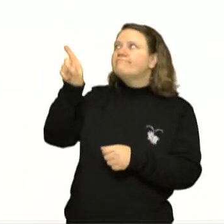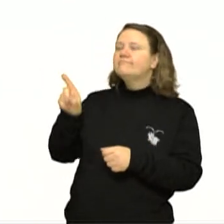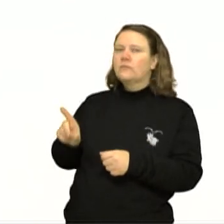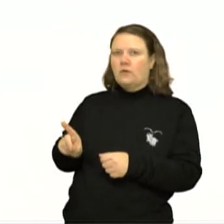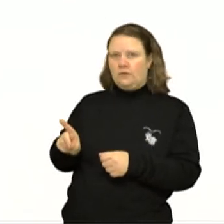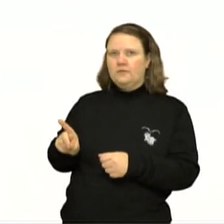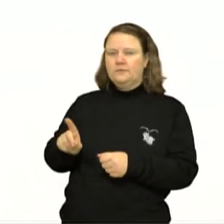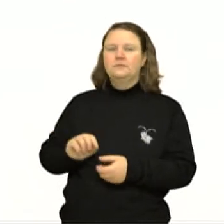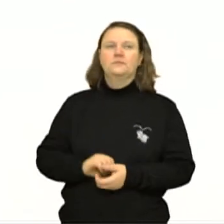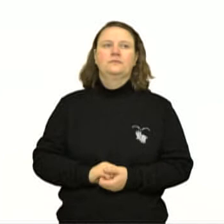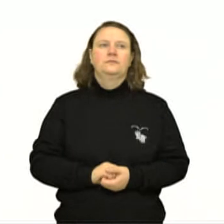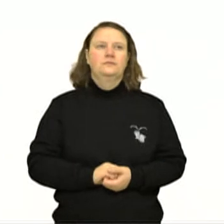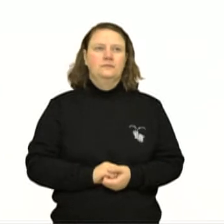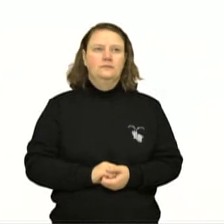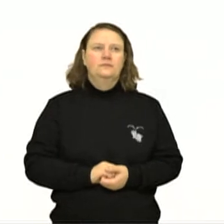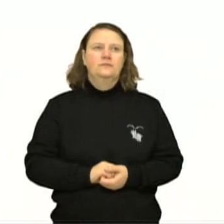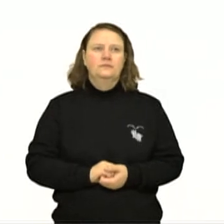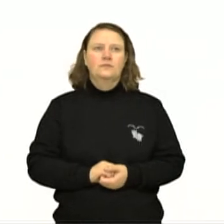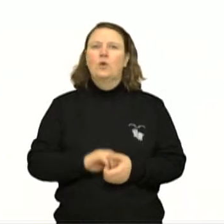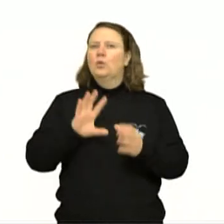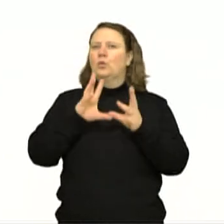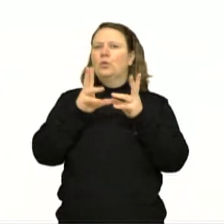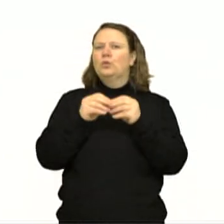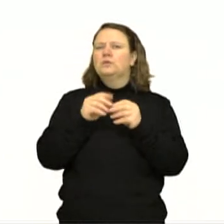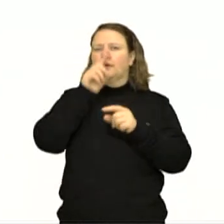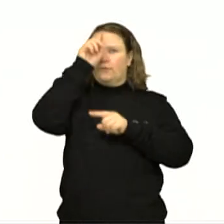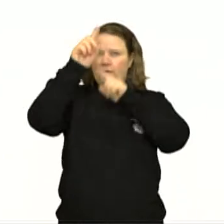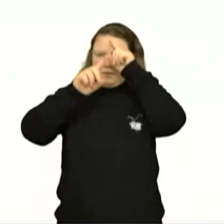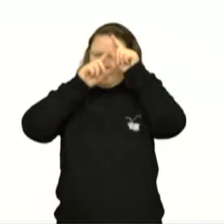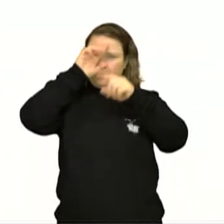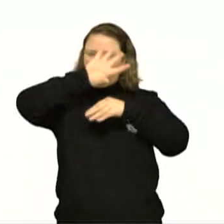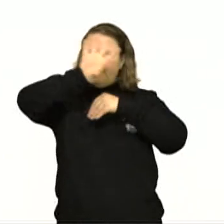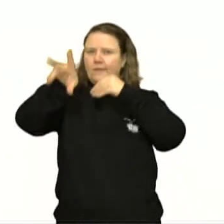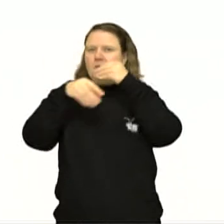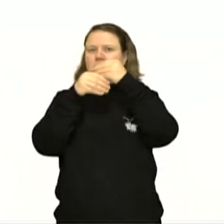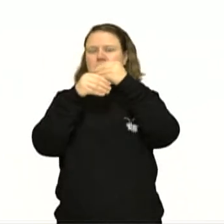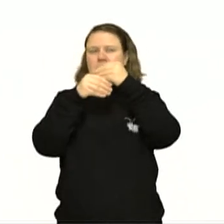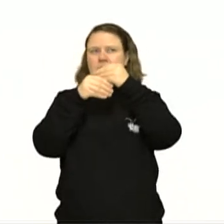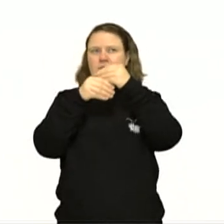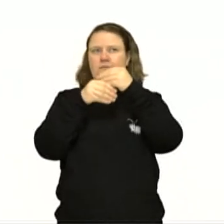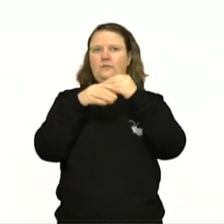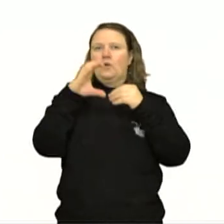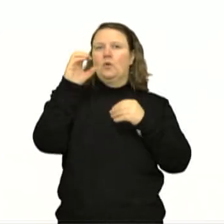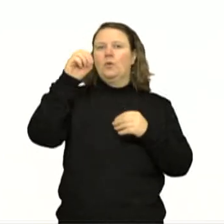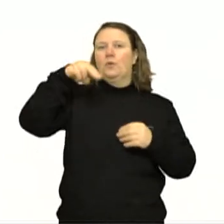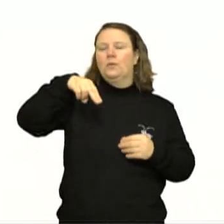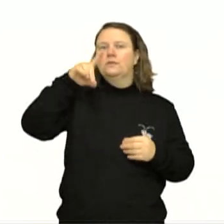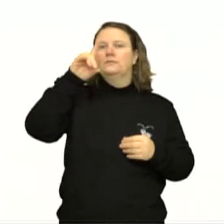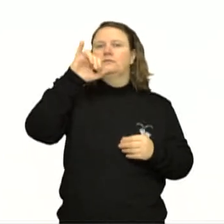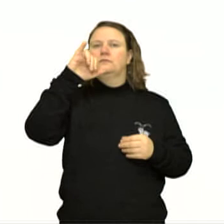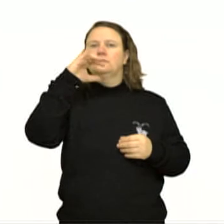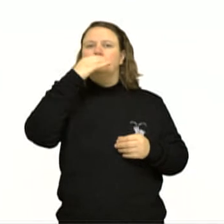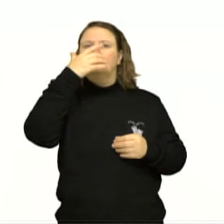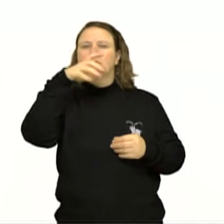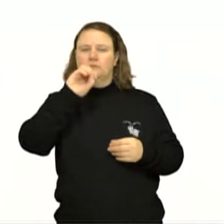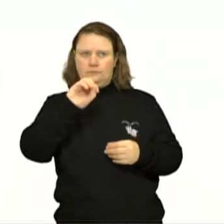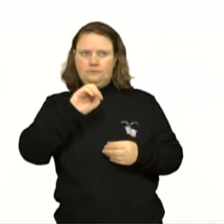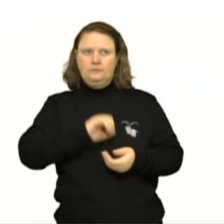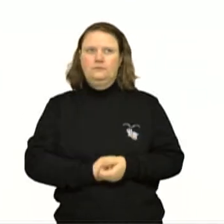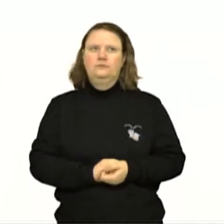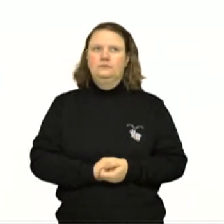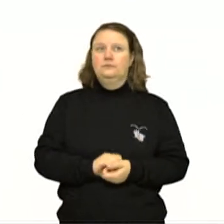both, besides, in addition to, todos esses com a ideia de adição. De condição, pessoal, as long